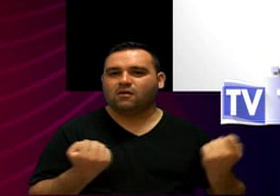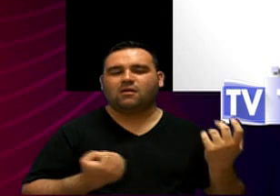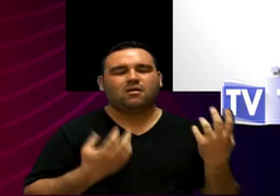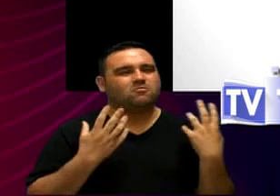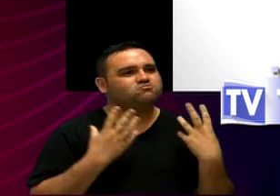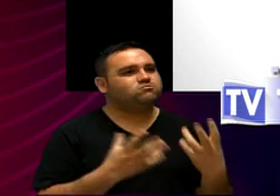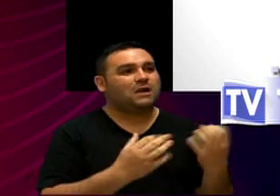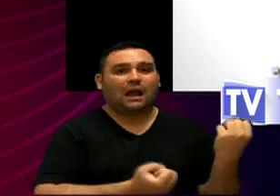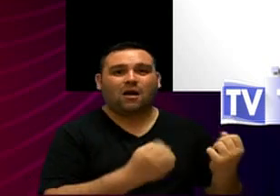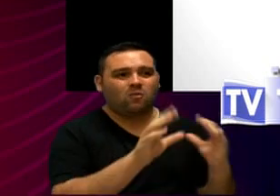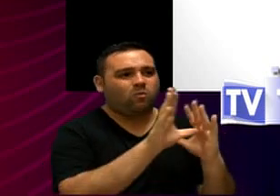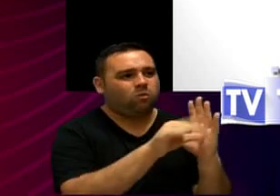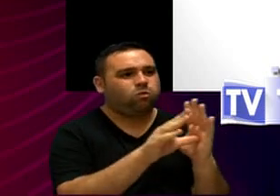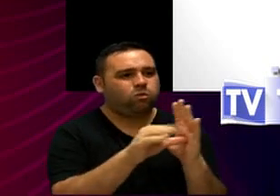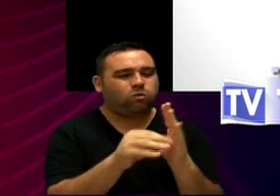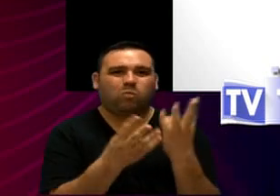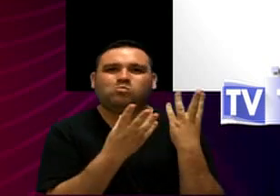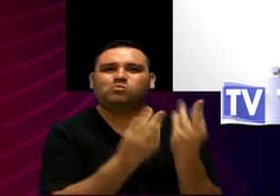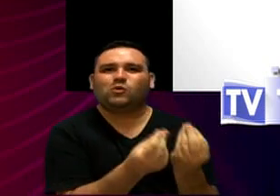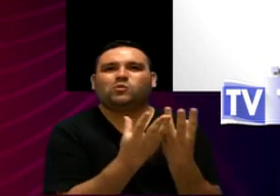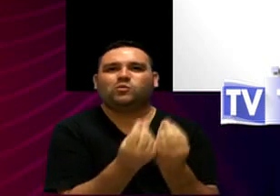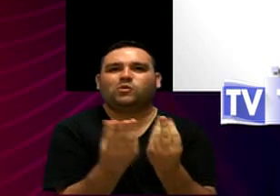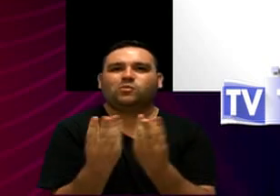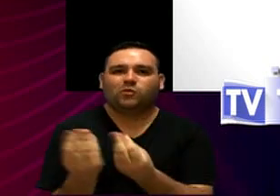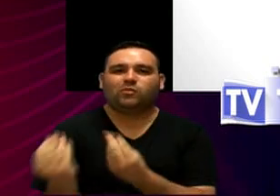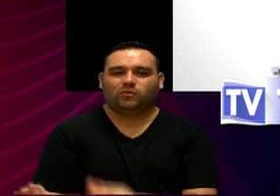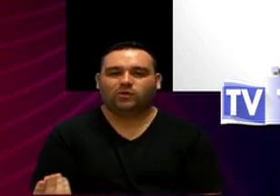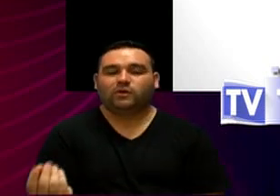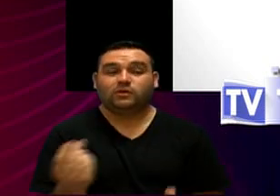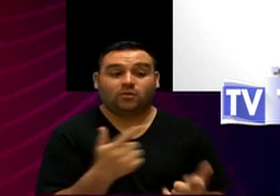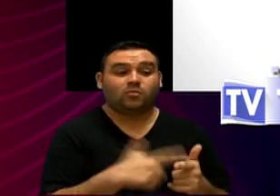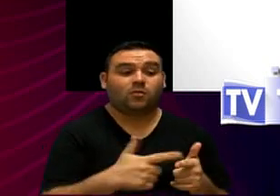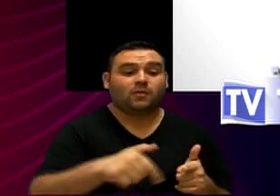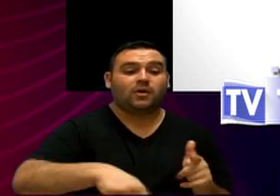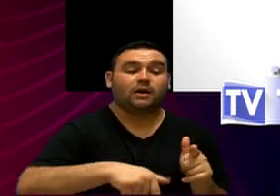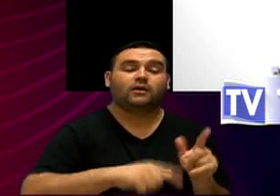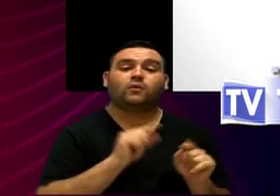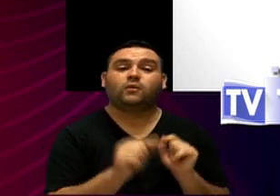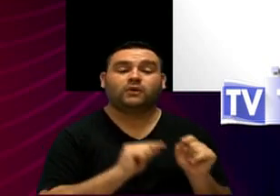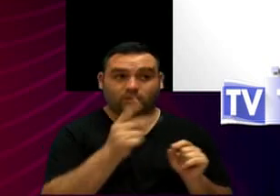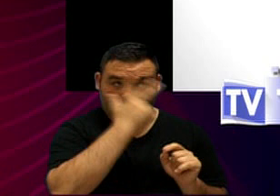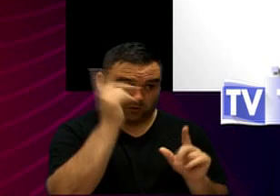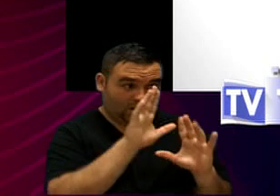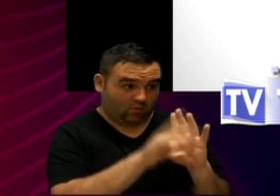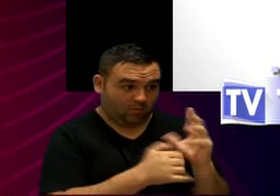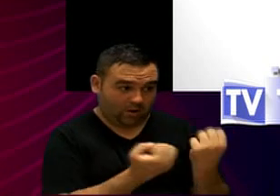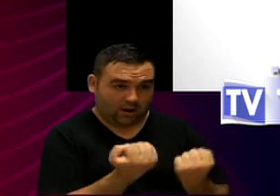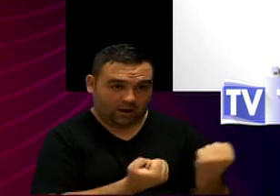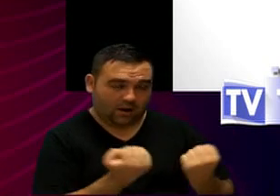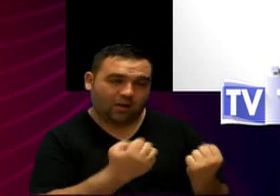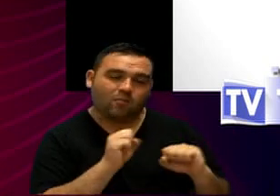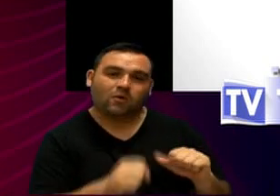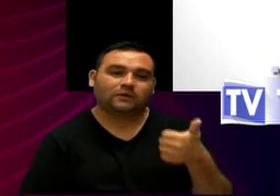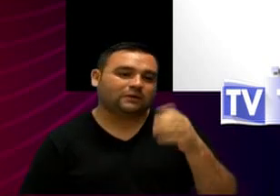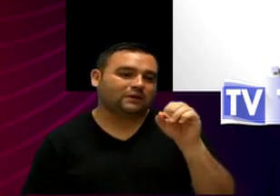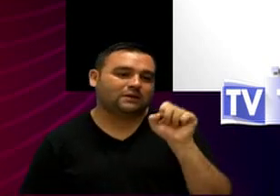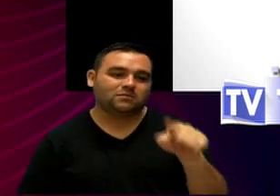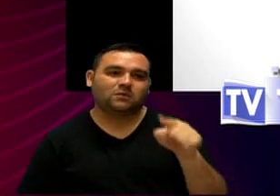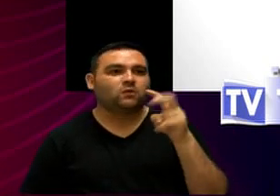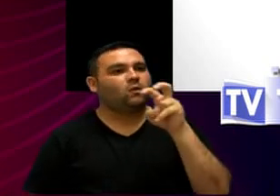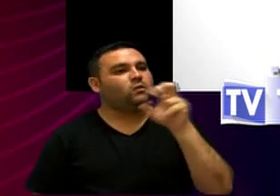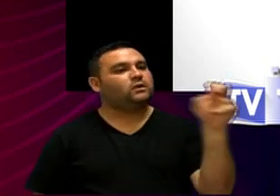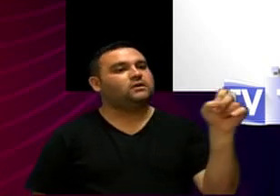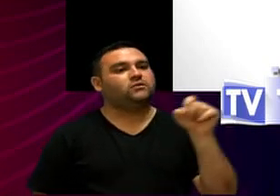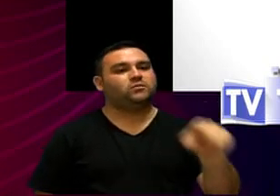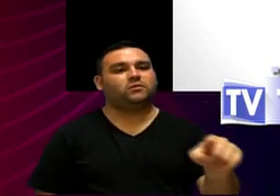muito furto de veículo. O problema da nossa legislação é que hoje quem furta um veículo, pode ser de 10 mil ou 500 mil